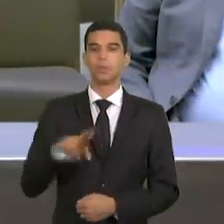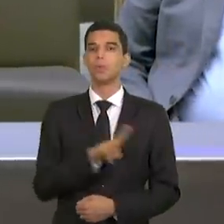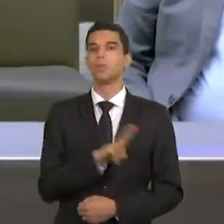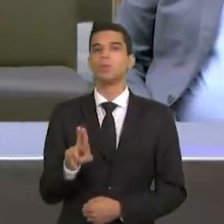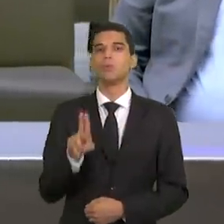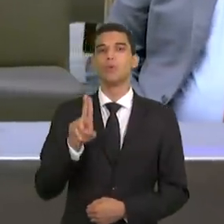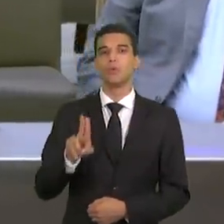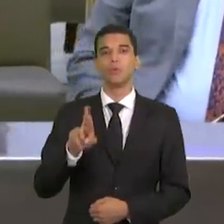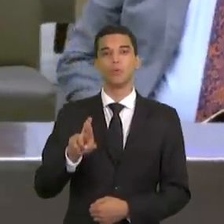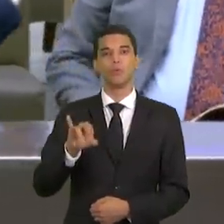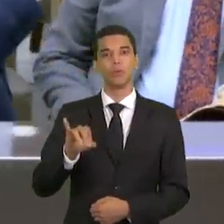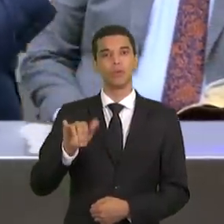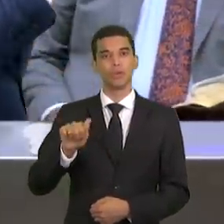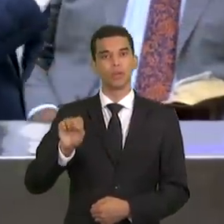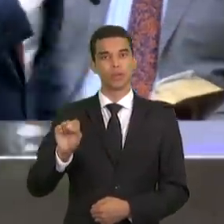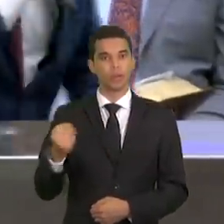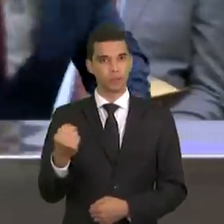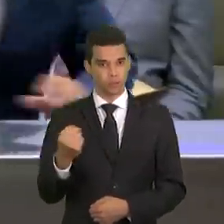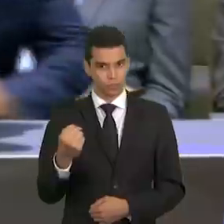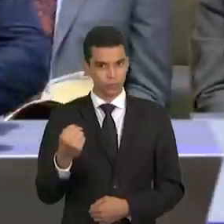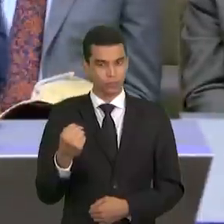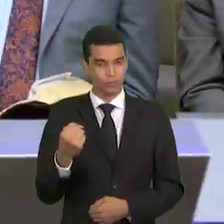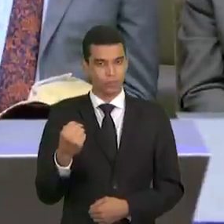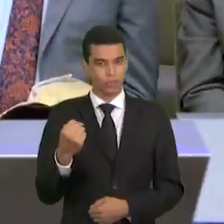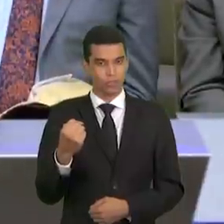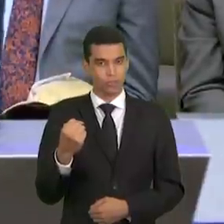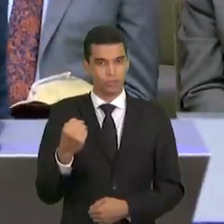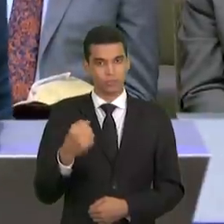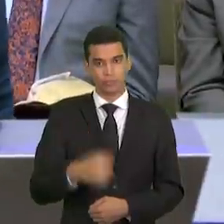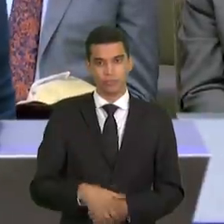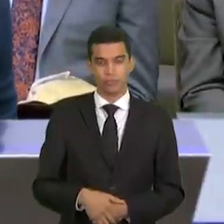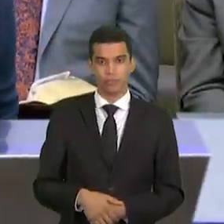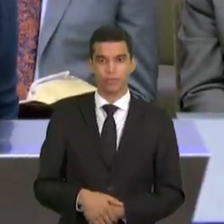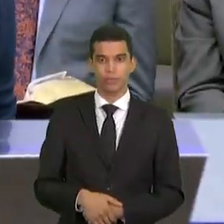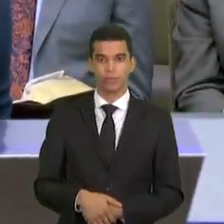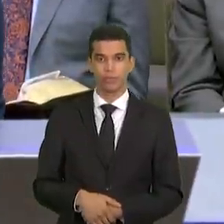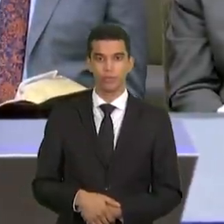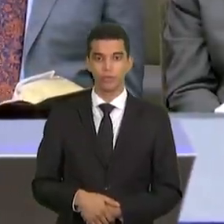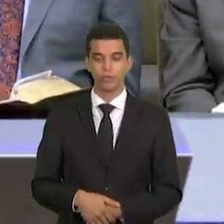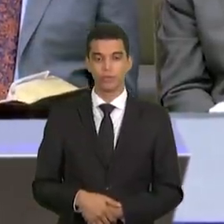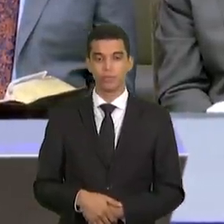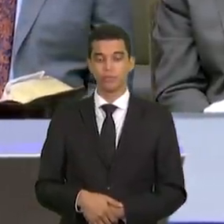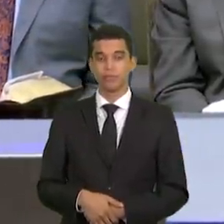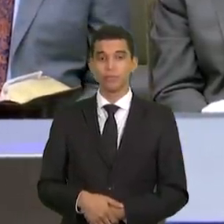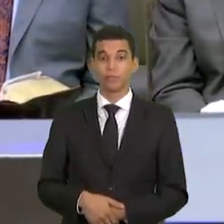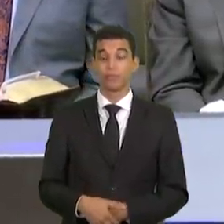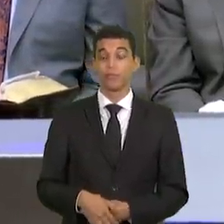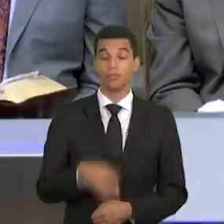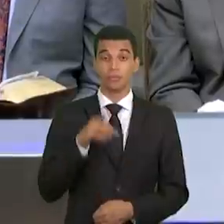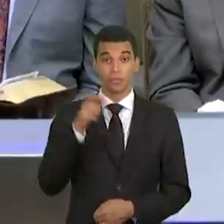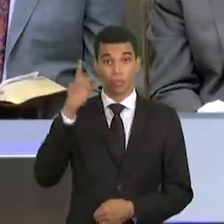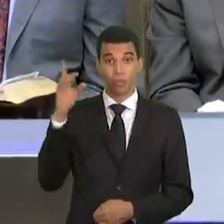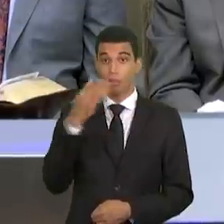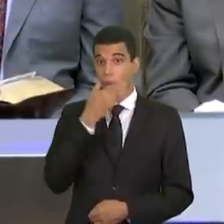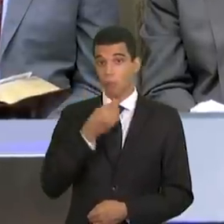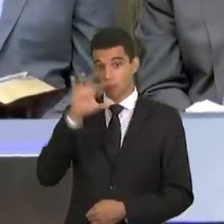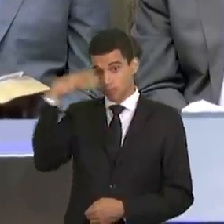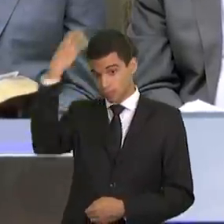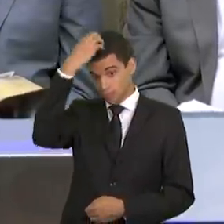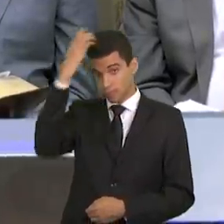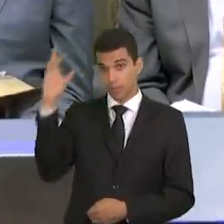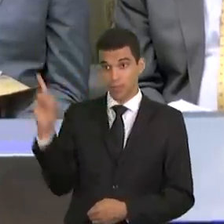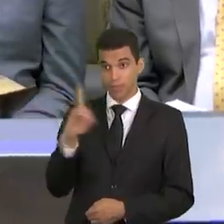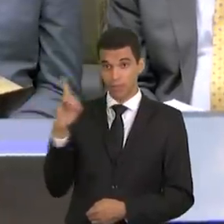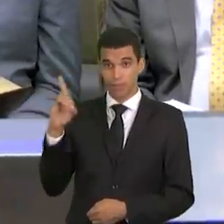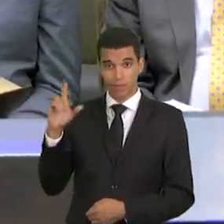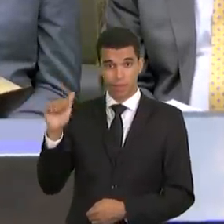dele? Urias. Davi se envolveu sexualmente com a esposa deste homem. E